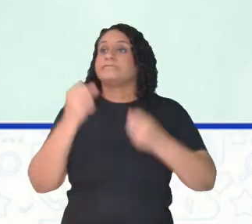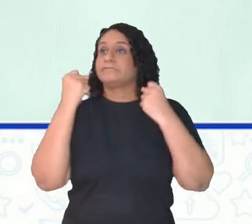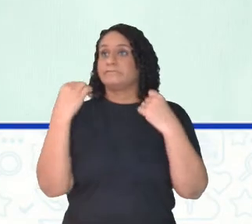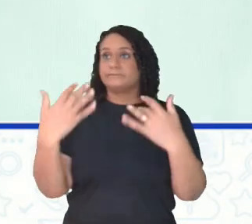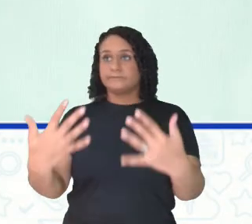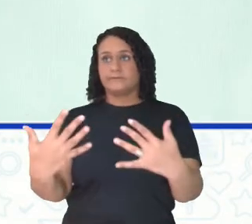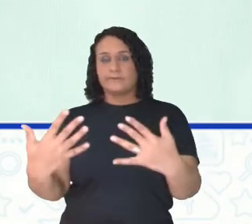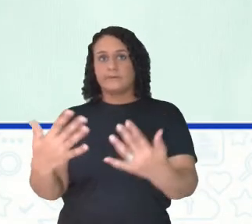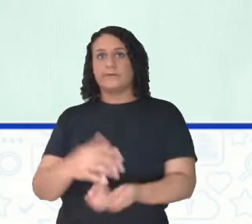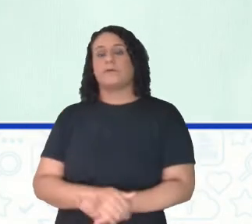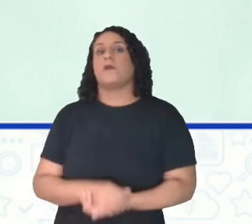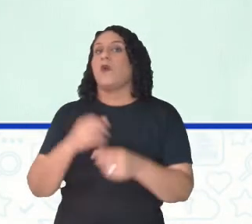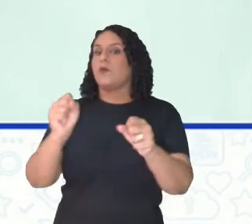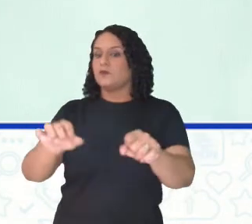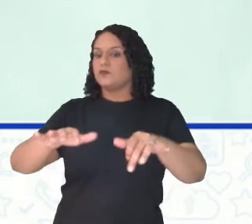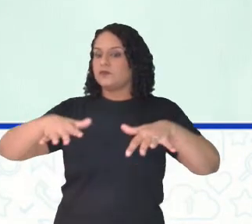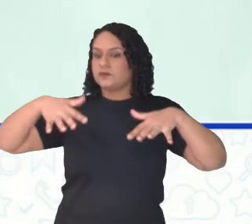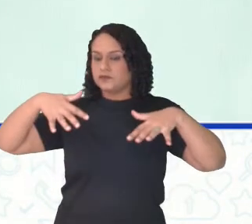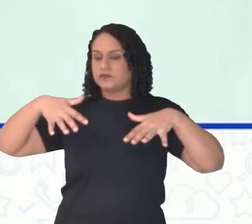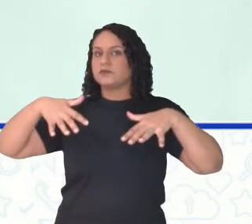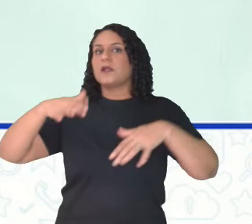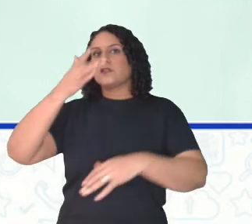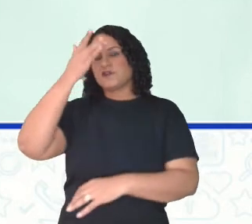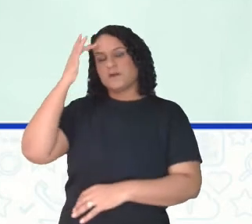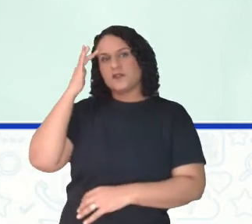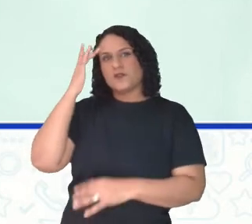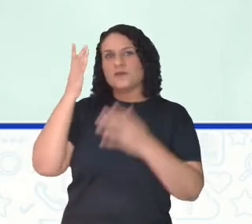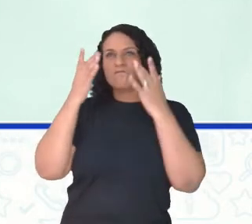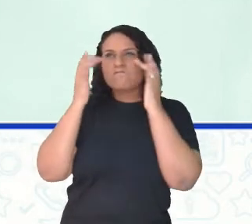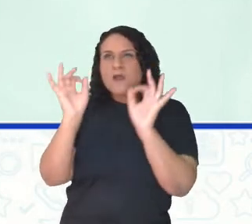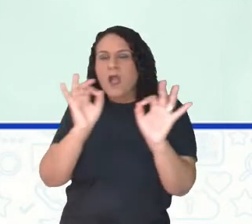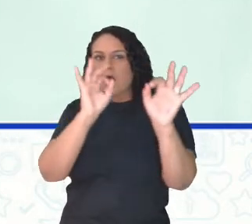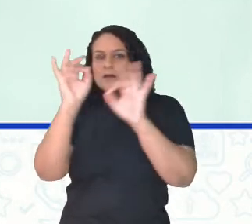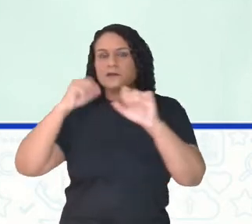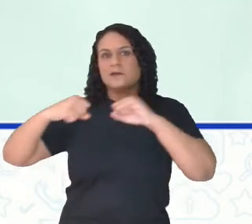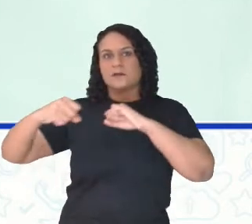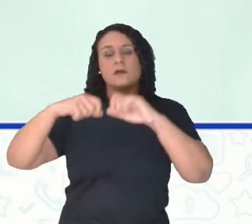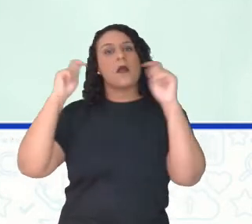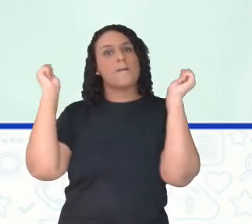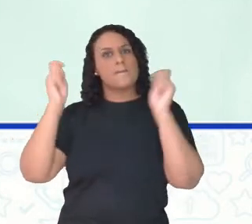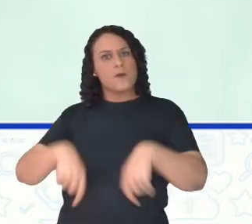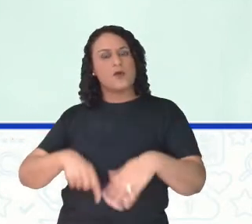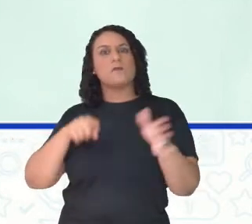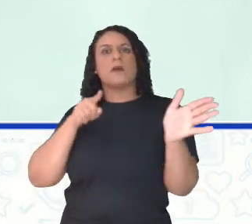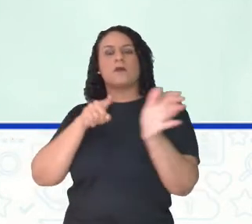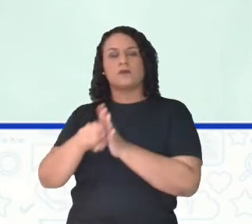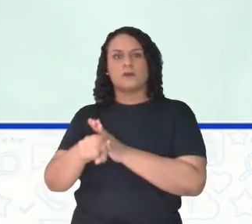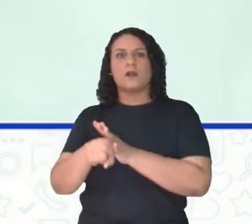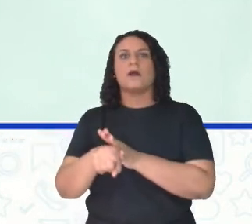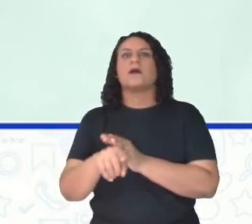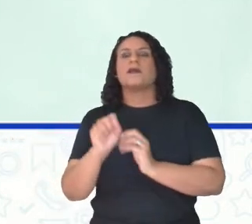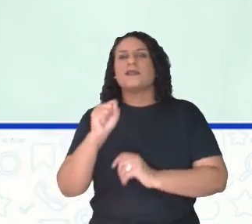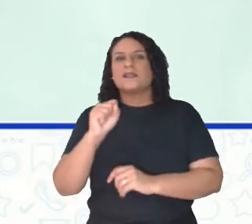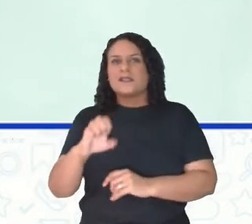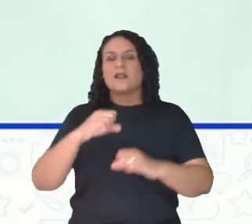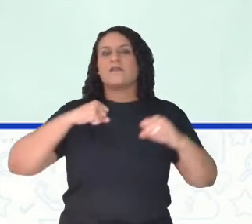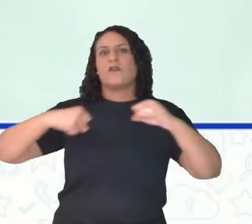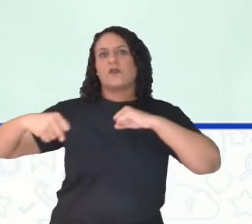o público, né, são as pessoas que assistem ao debate. Podem fazer perguntas, né, quando a gente tem ali um